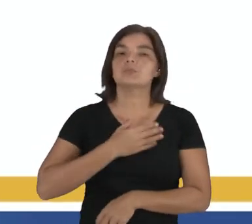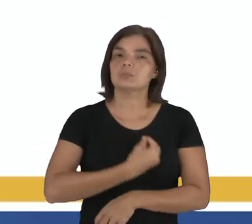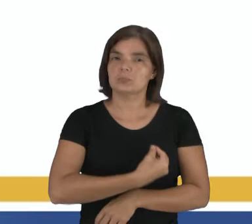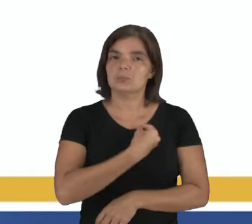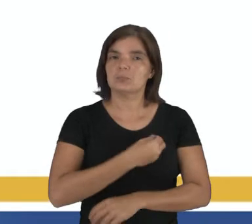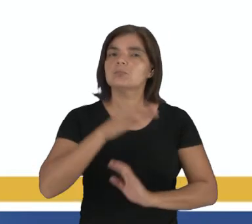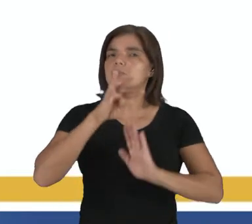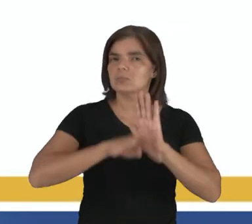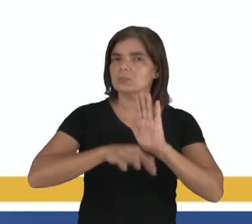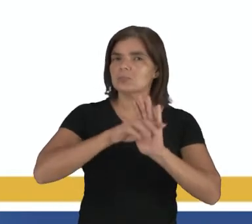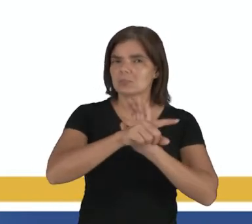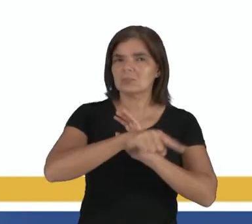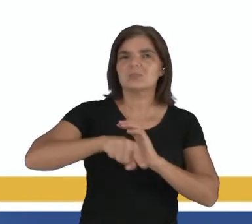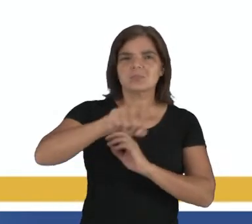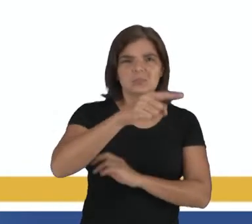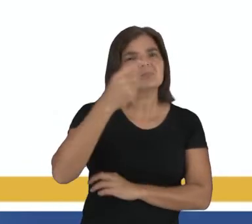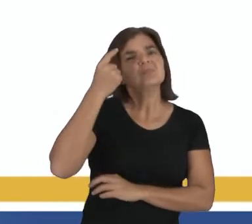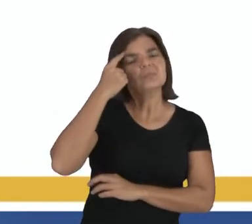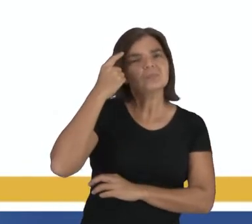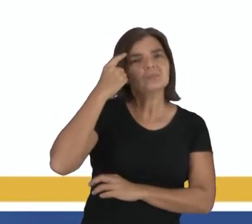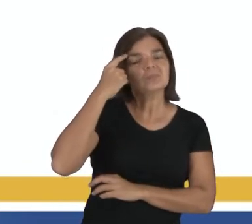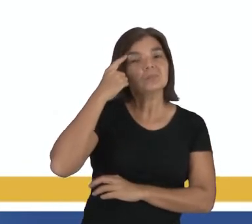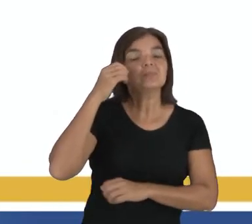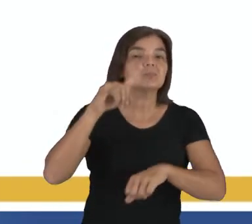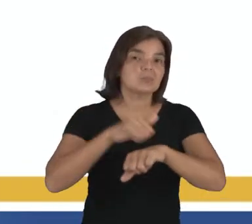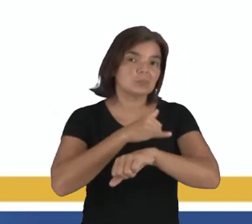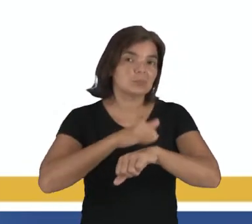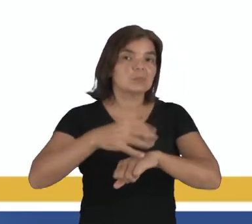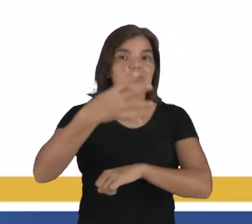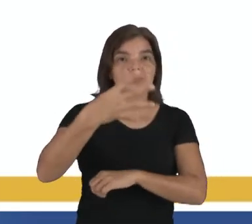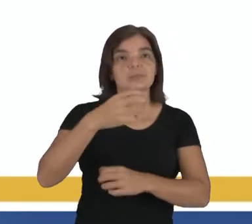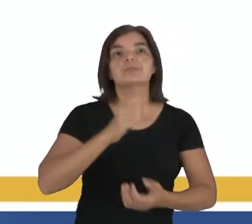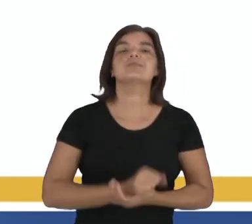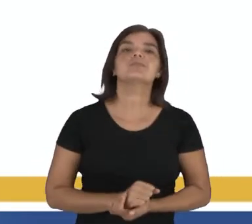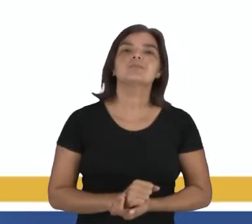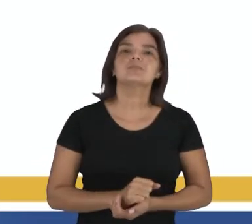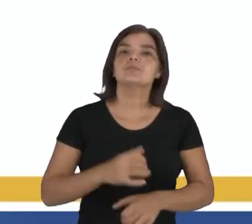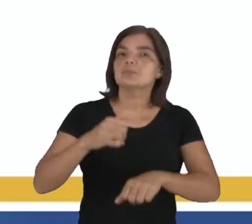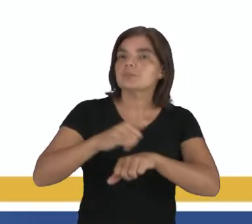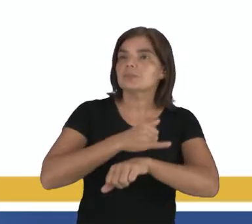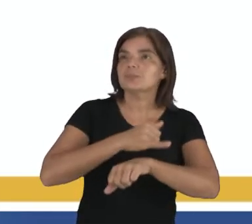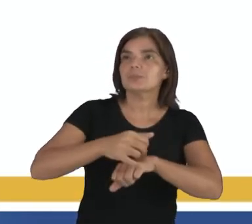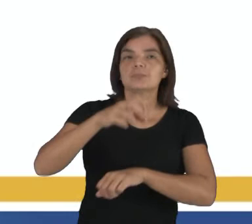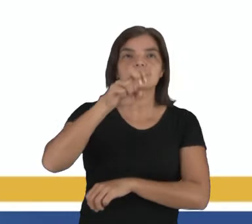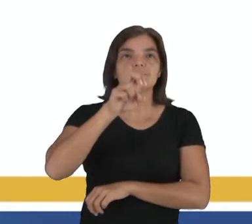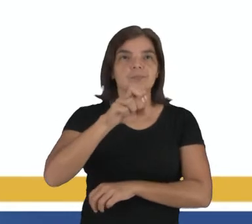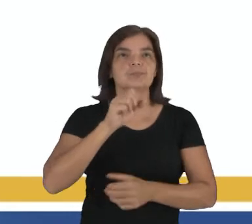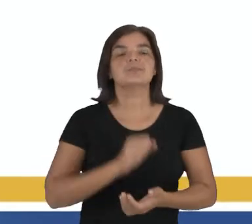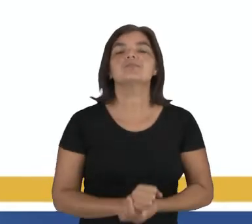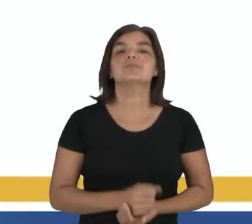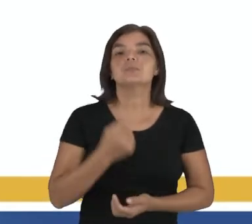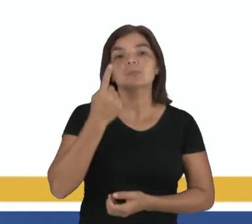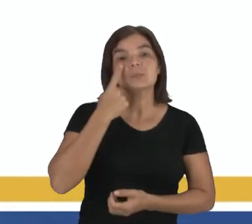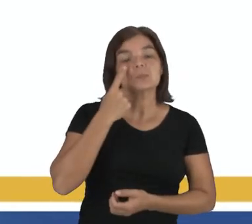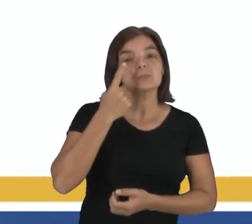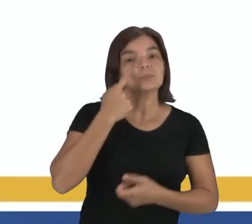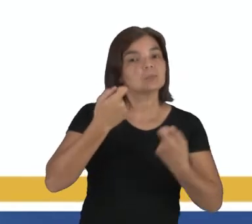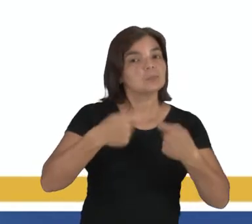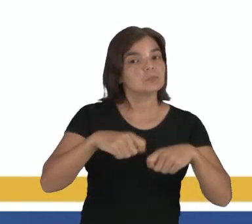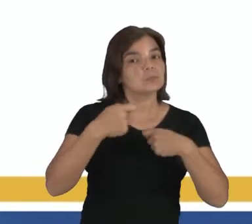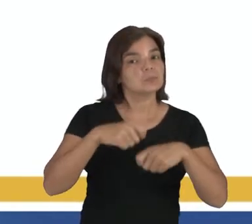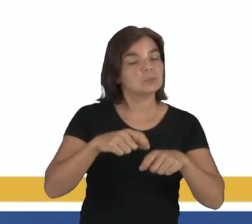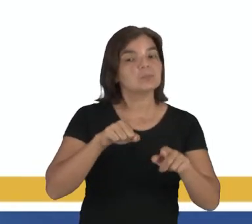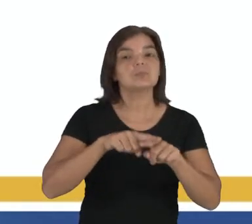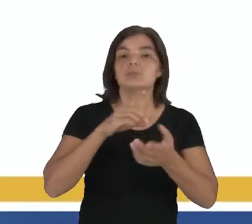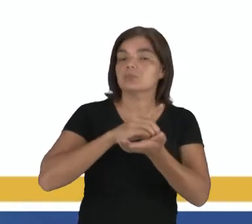trabalhou isso? Aquilo que você pensava? Essa é a estratégia 4. Na estratégia 5, gente, é preciso